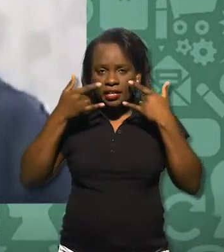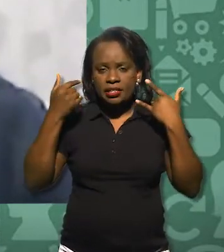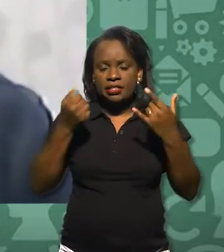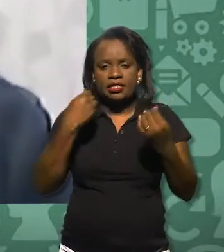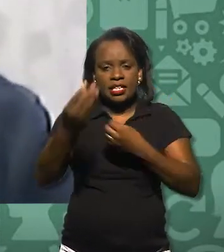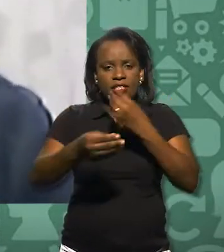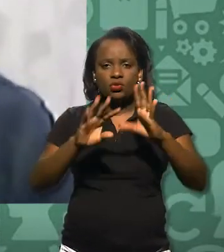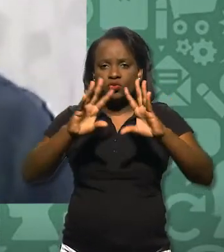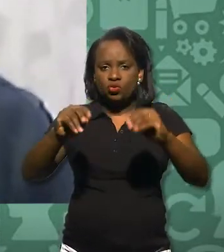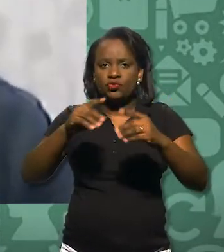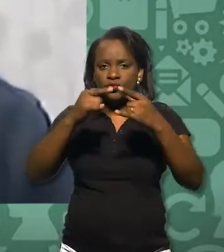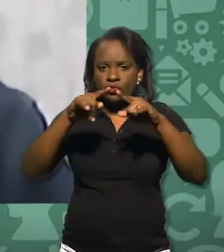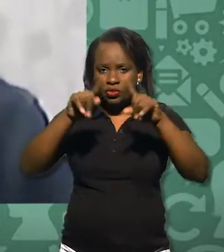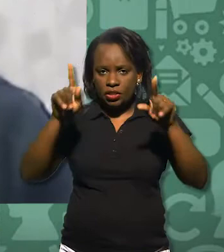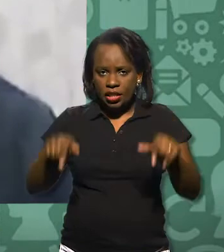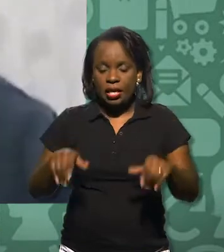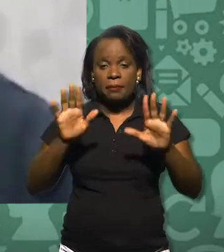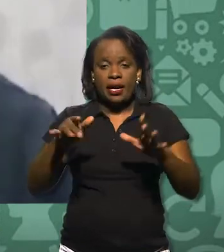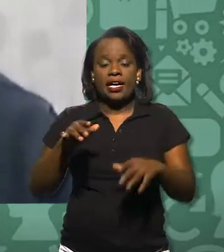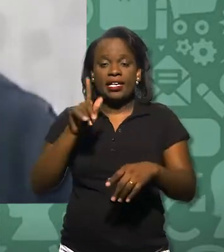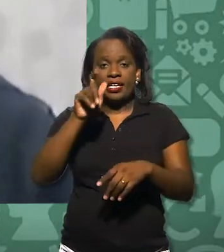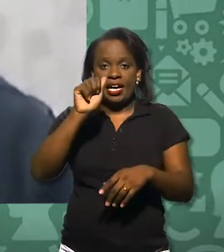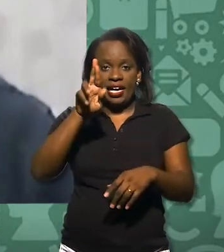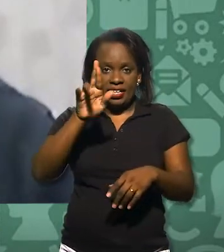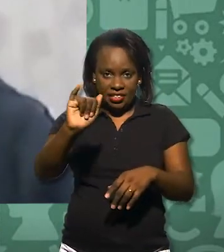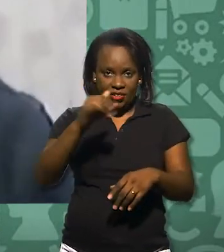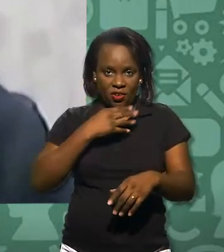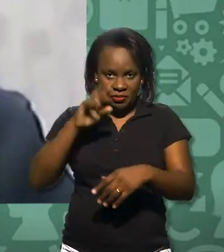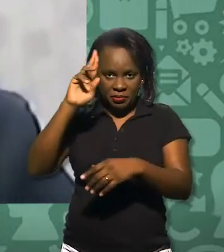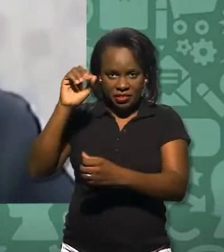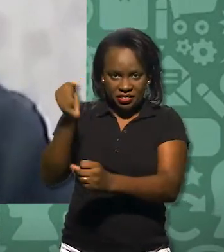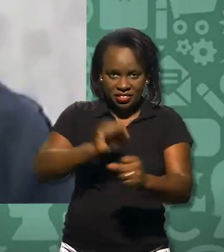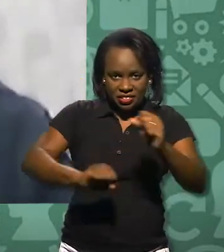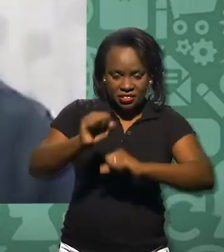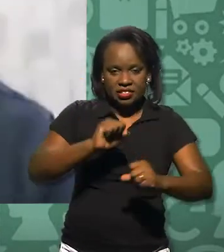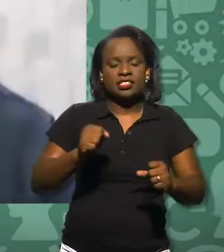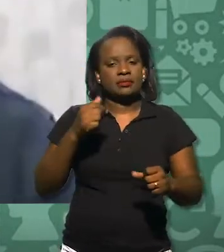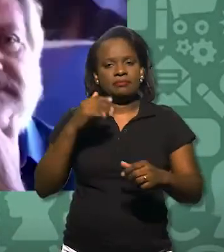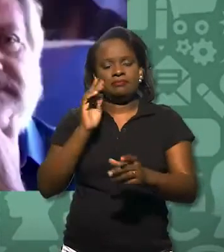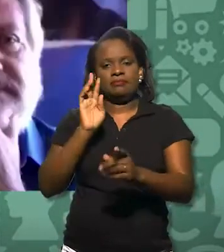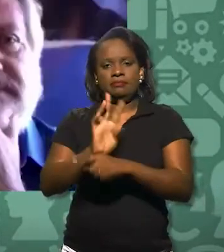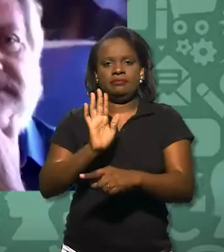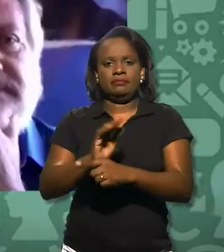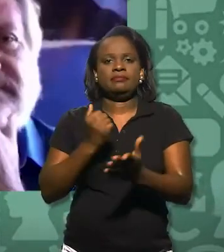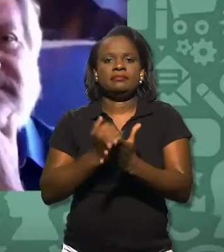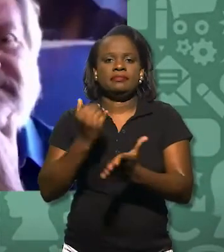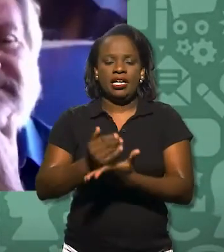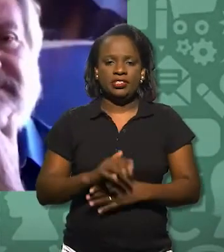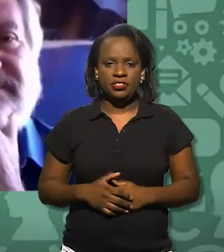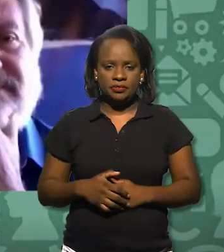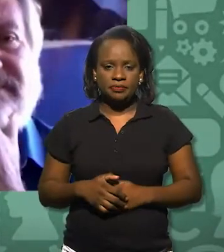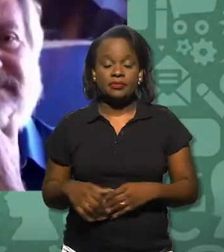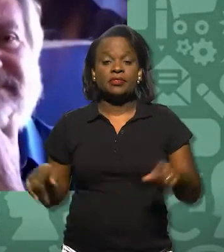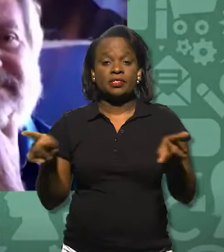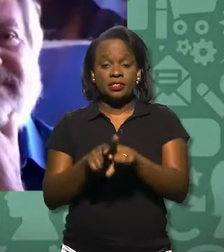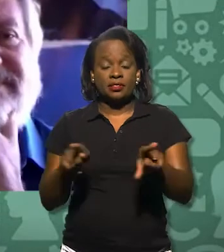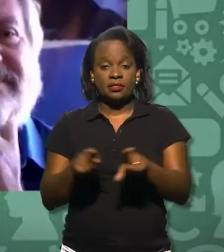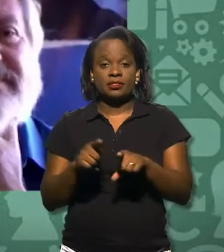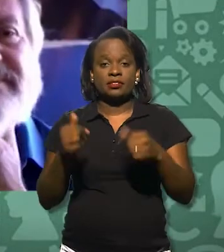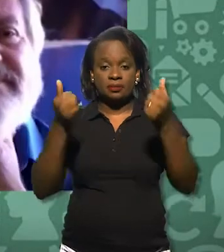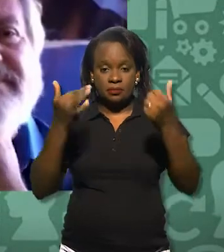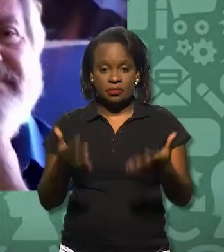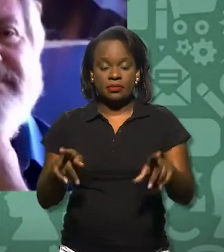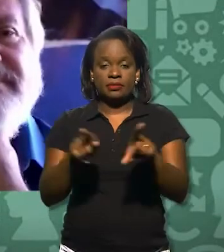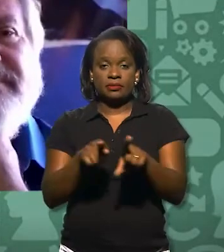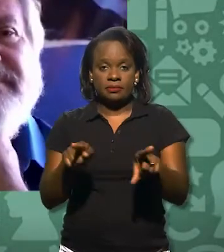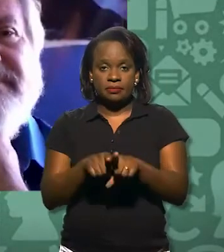todos os empregados, mas os garis têm essa proteção individualizada. E é importante a gente falar também já